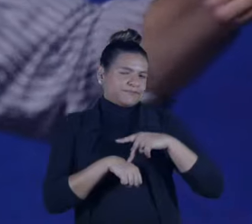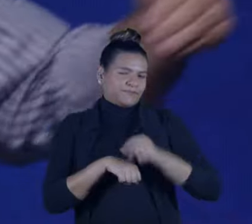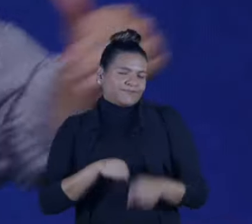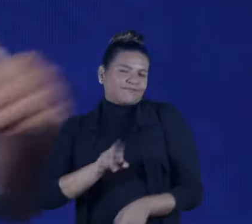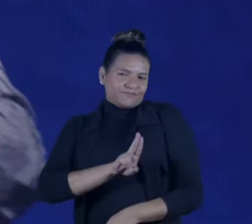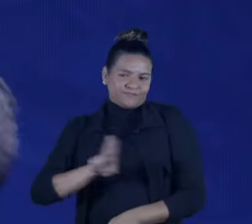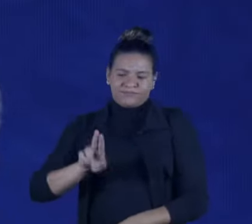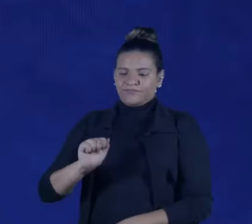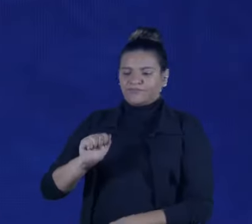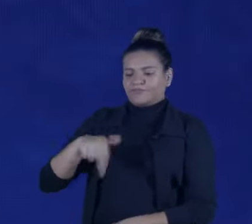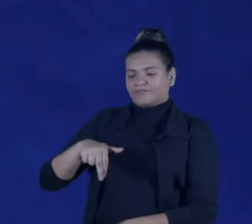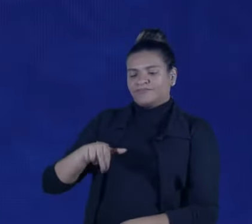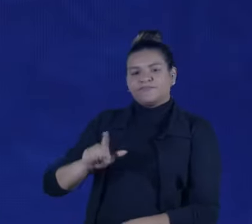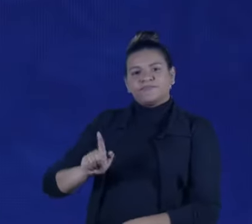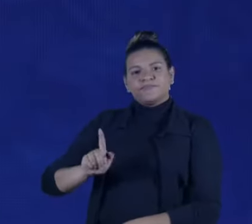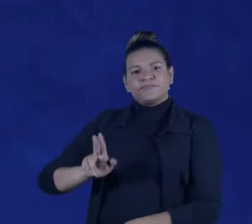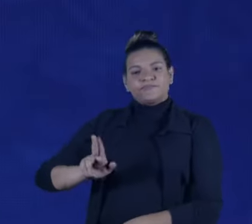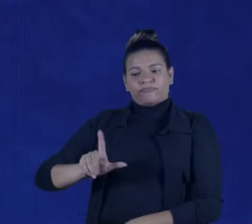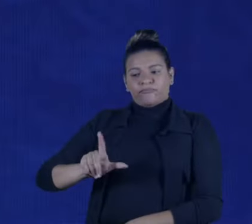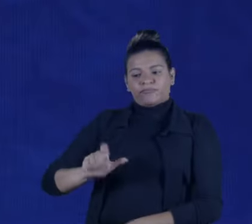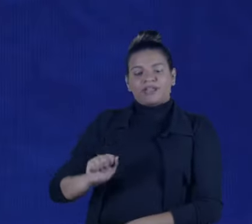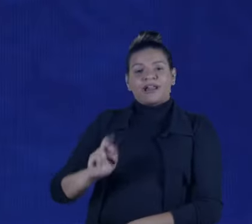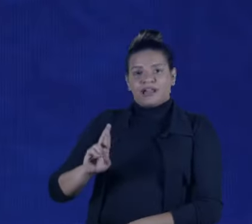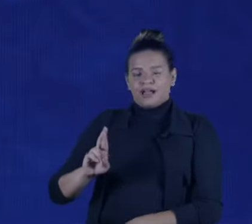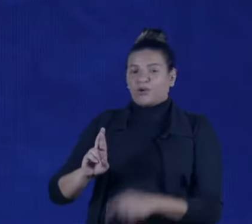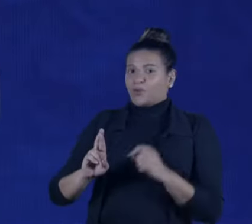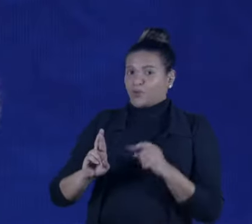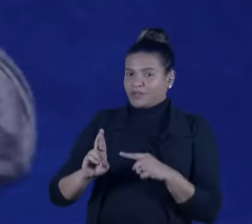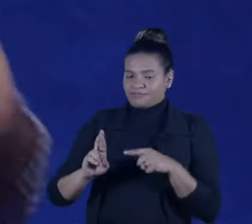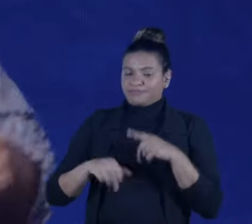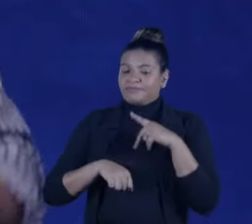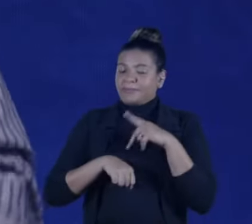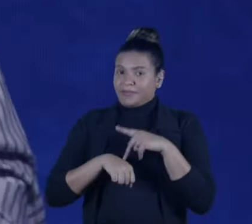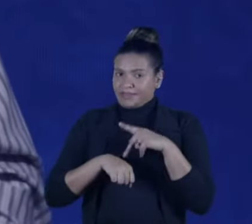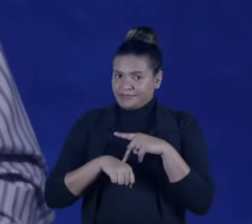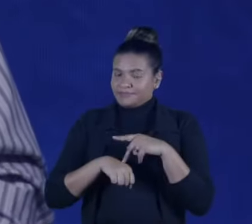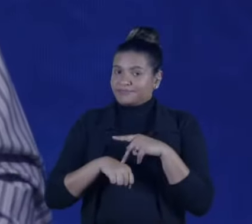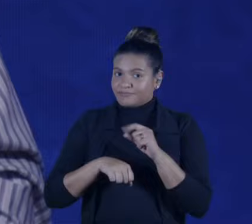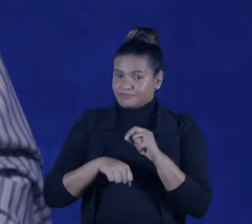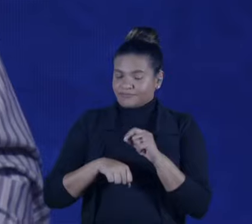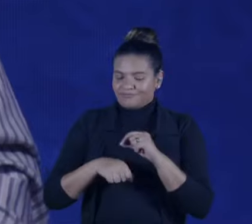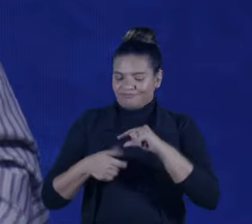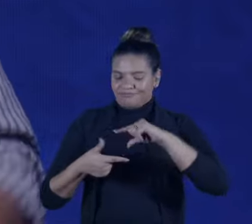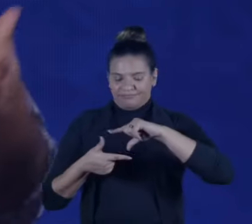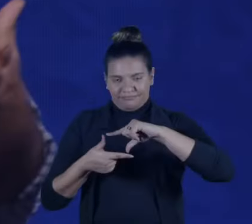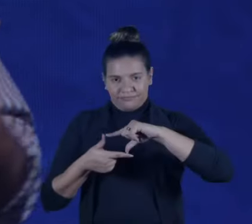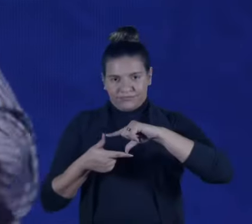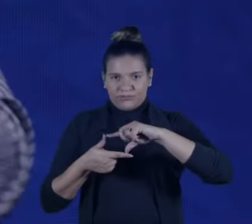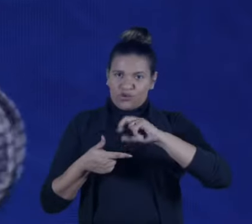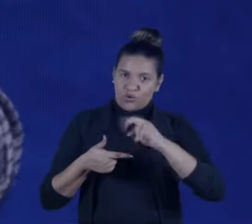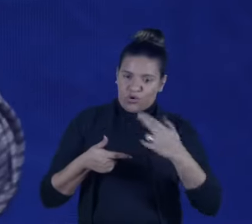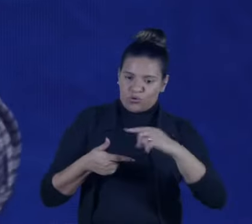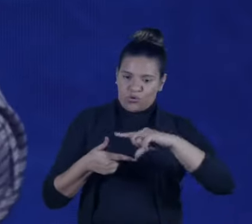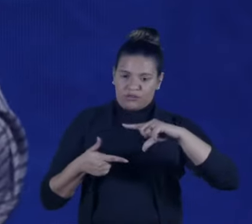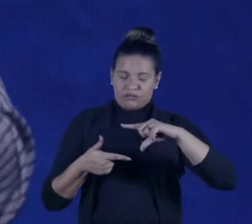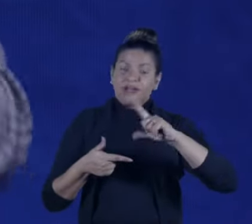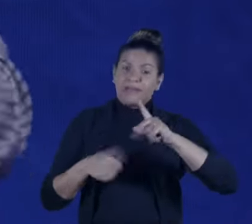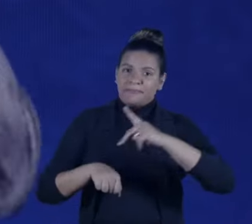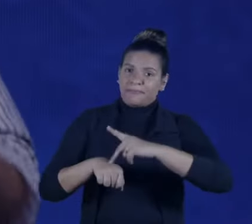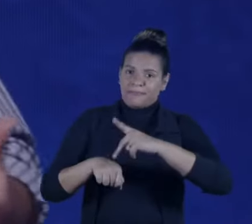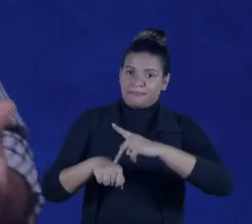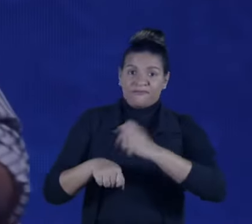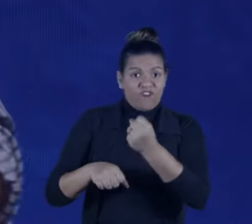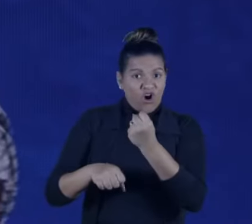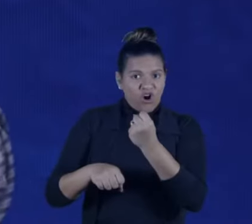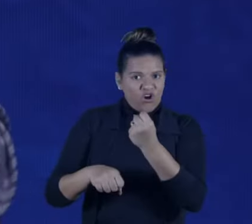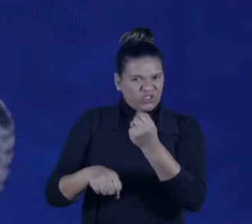cortada para ser ou quadrada ou retangular. Era uma pedra muito forte,